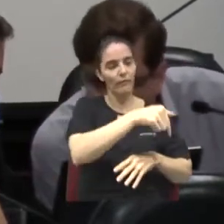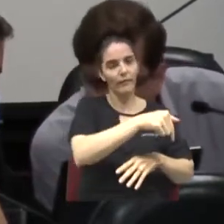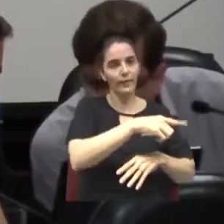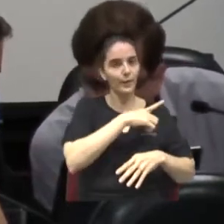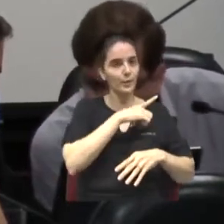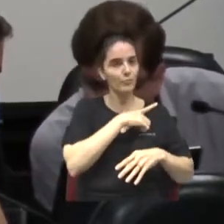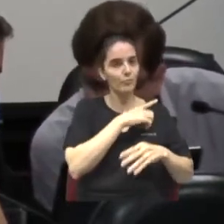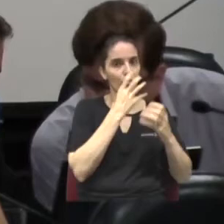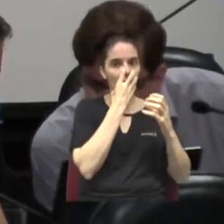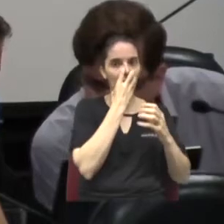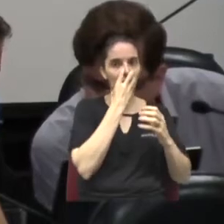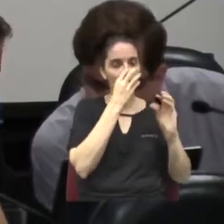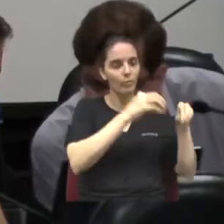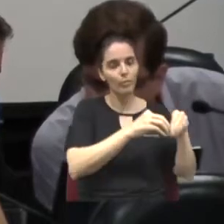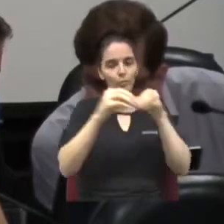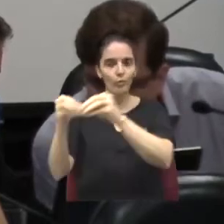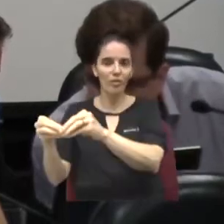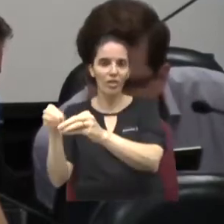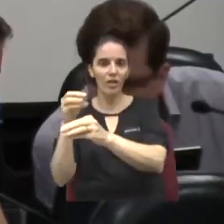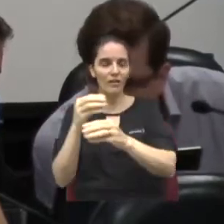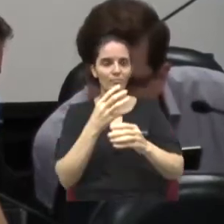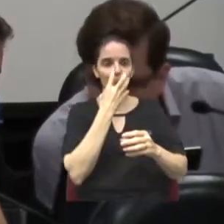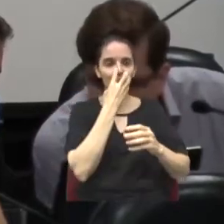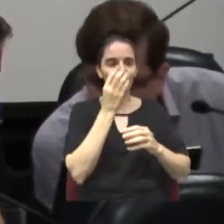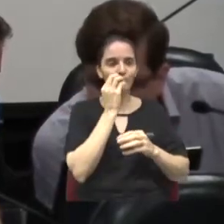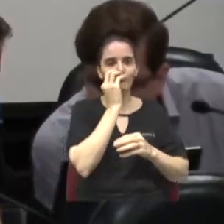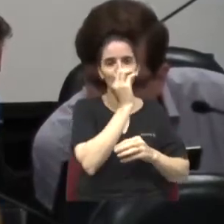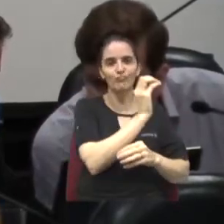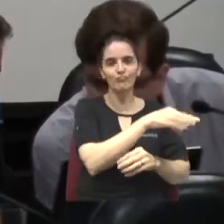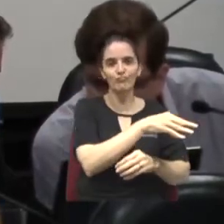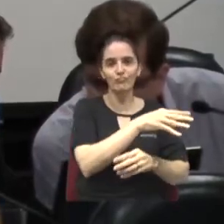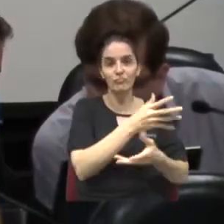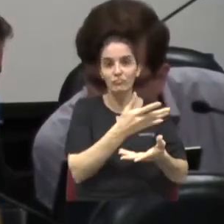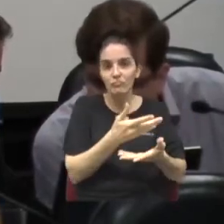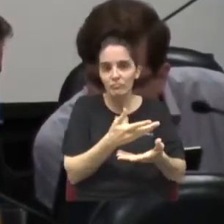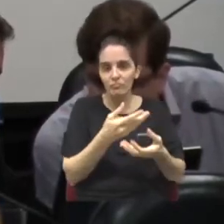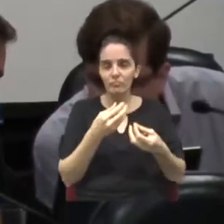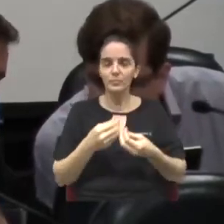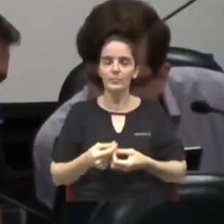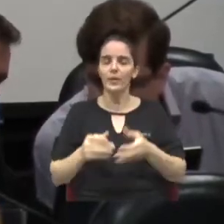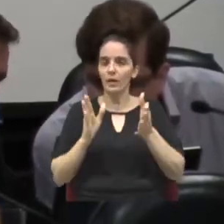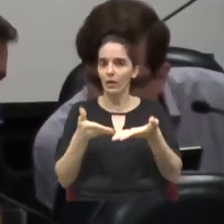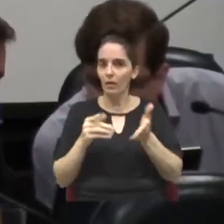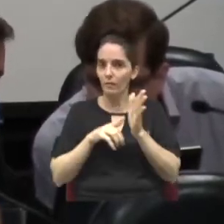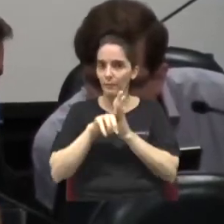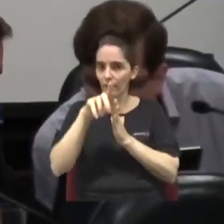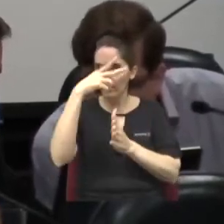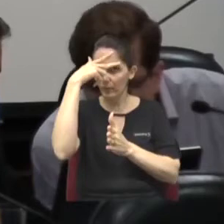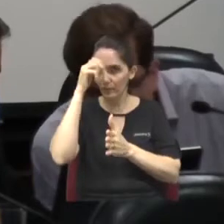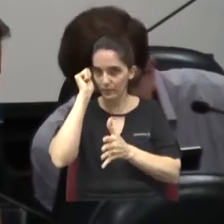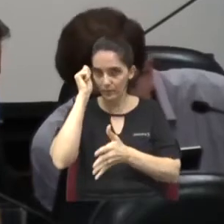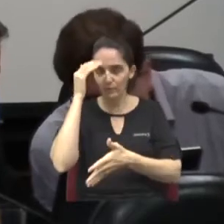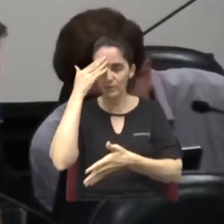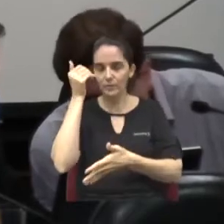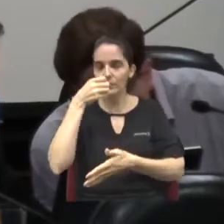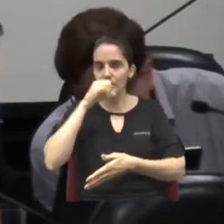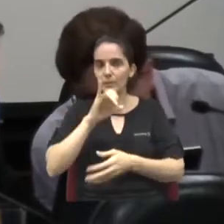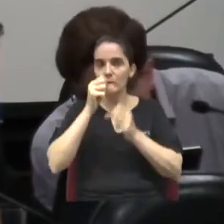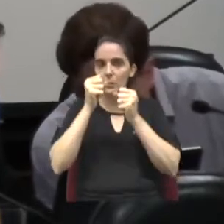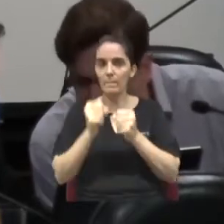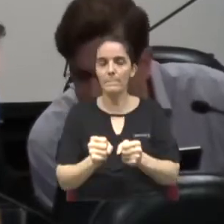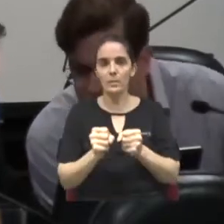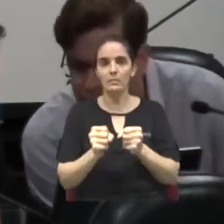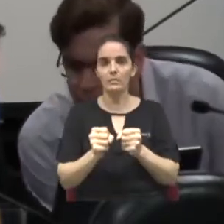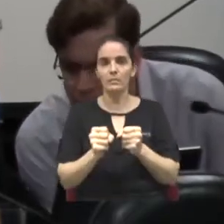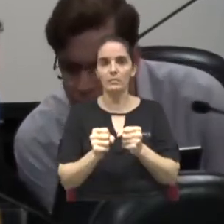cães, cachorro. Então, esse requerimento é que pedindo que se possa colocar